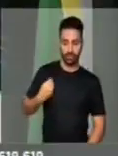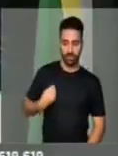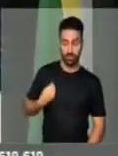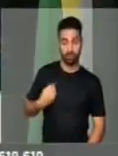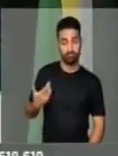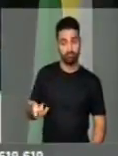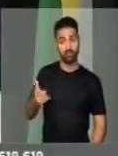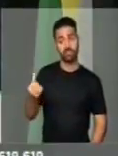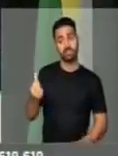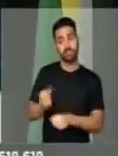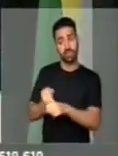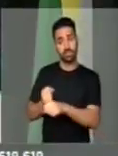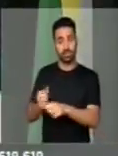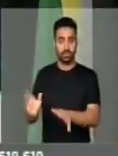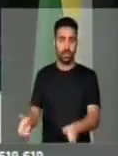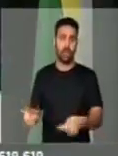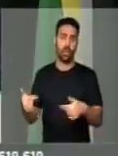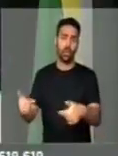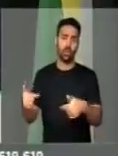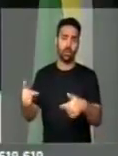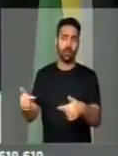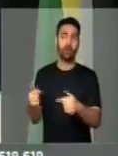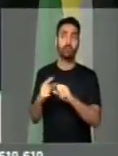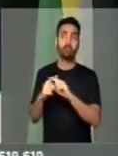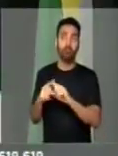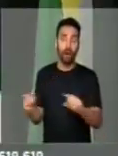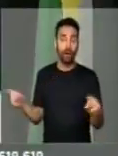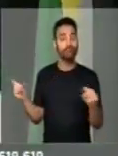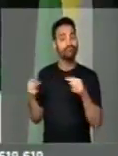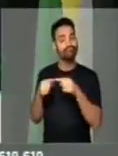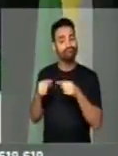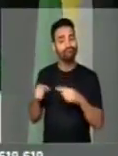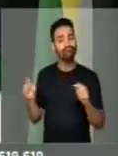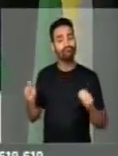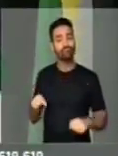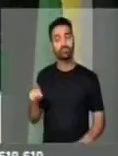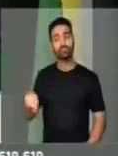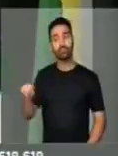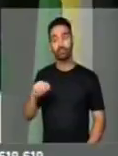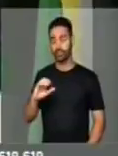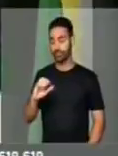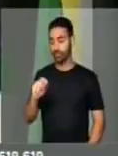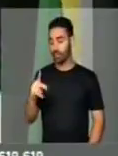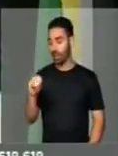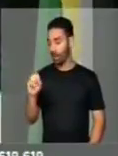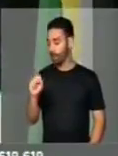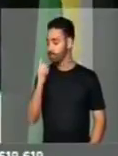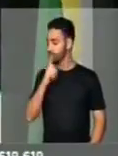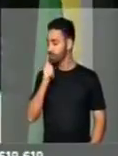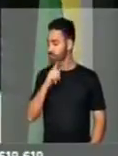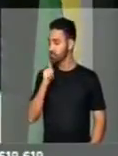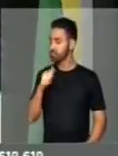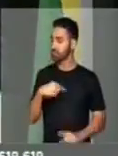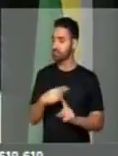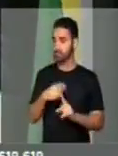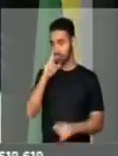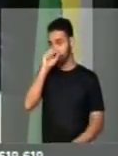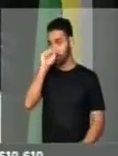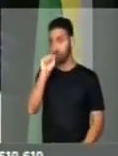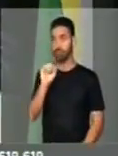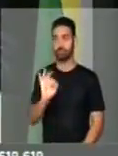são 6 anos de muita luta, mas que serviram para que o campus se fortalecesse e se